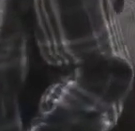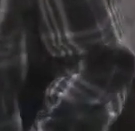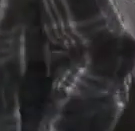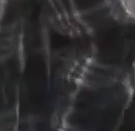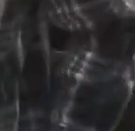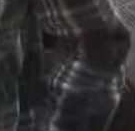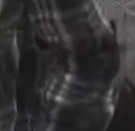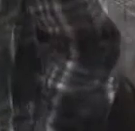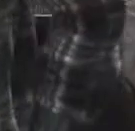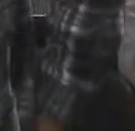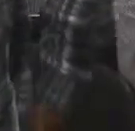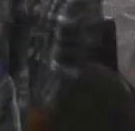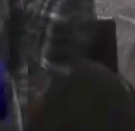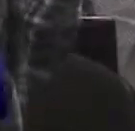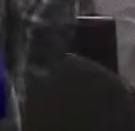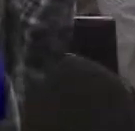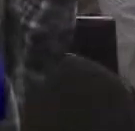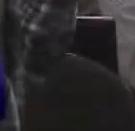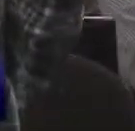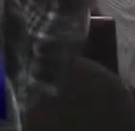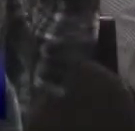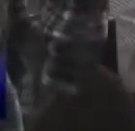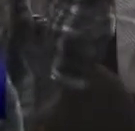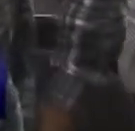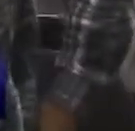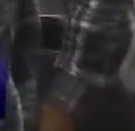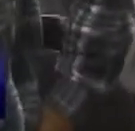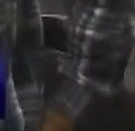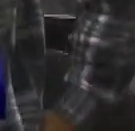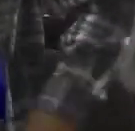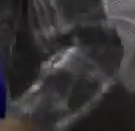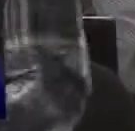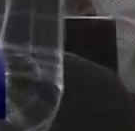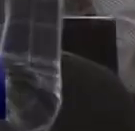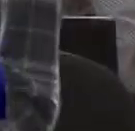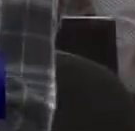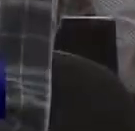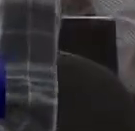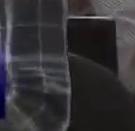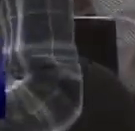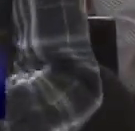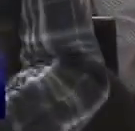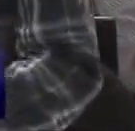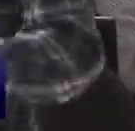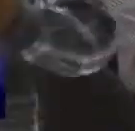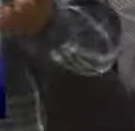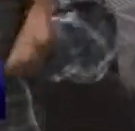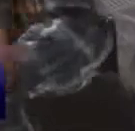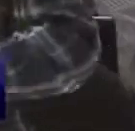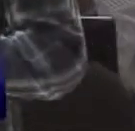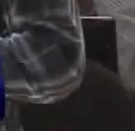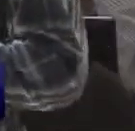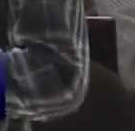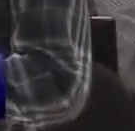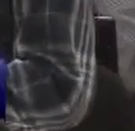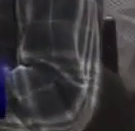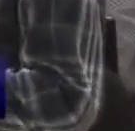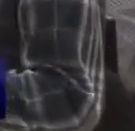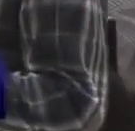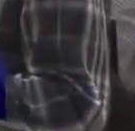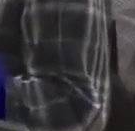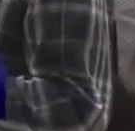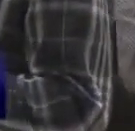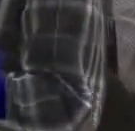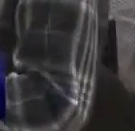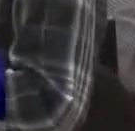levado o Brasil afora, campeonato sul-americano, fora do país. Eu acho isso importante. Eu queria fazer um pedido para o pessoal do